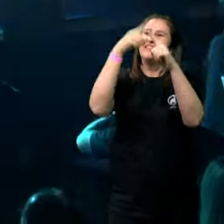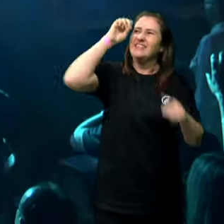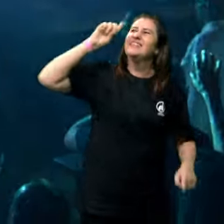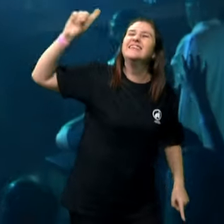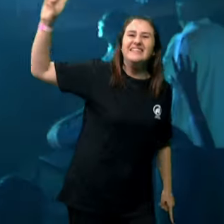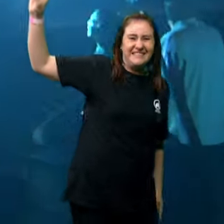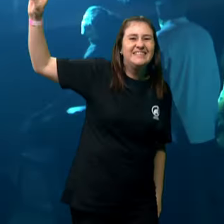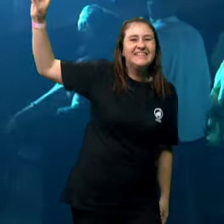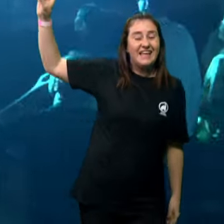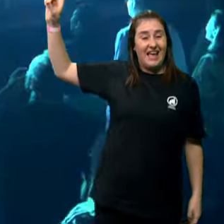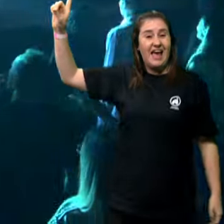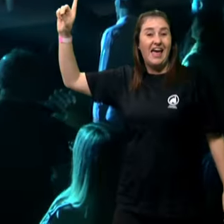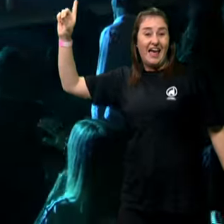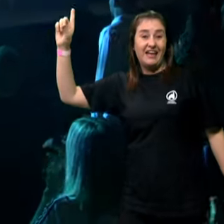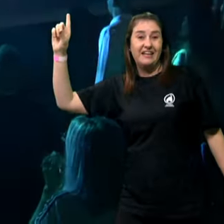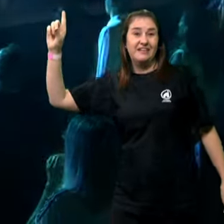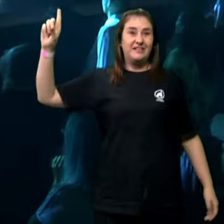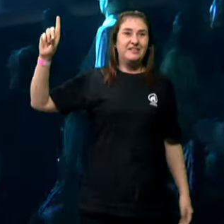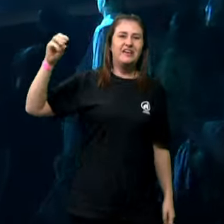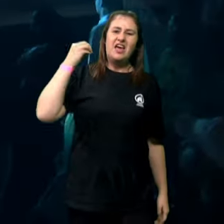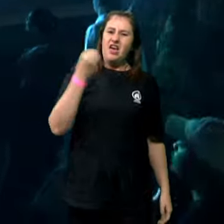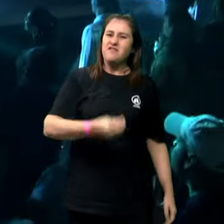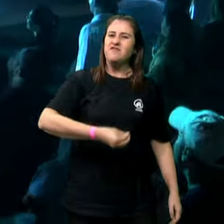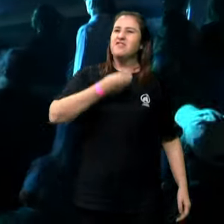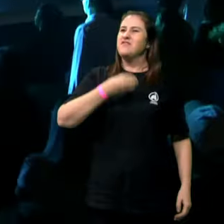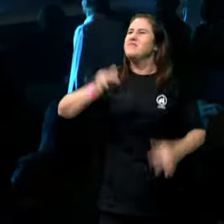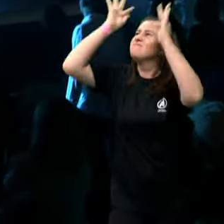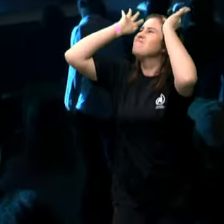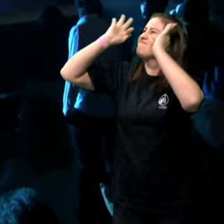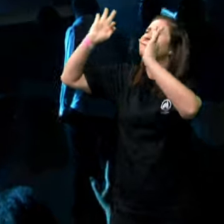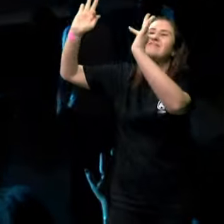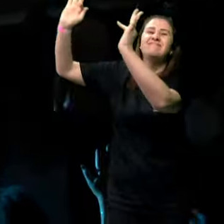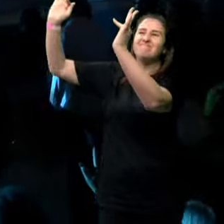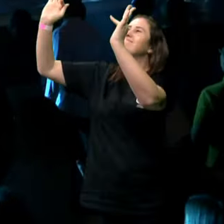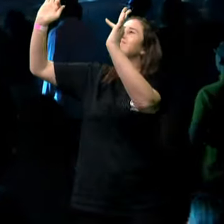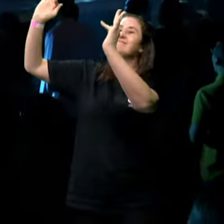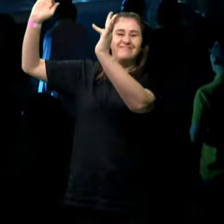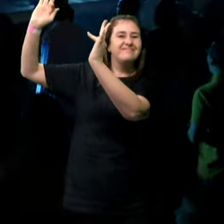a igreja vivemos